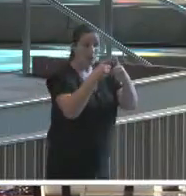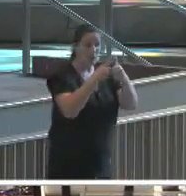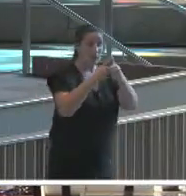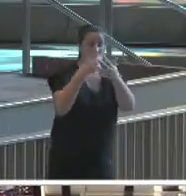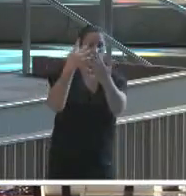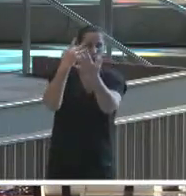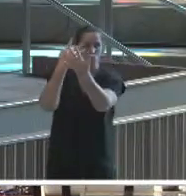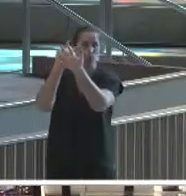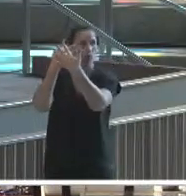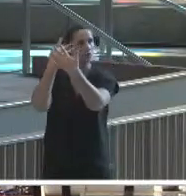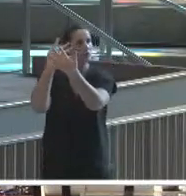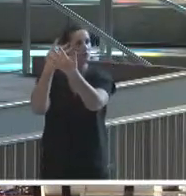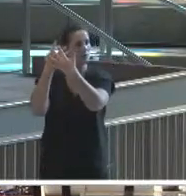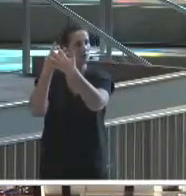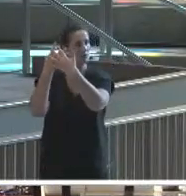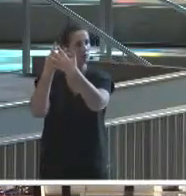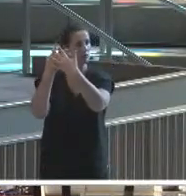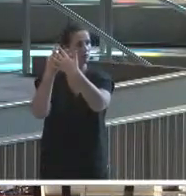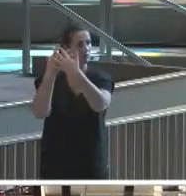confissão.